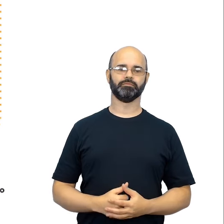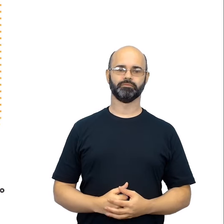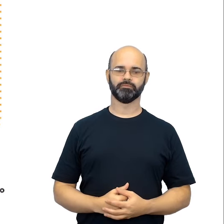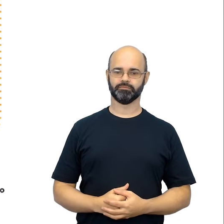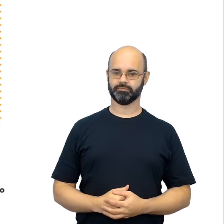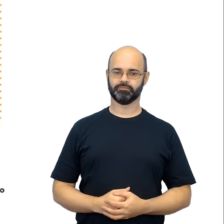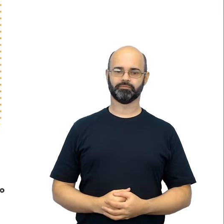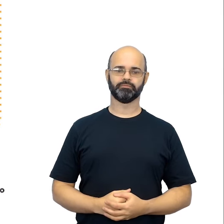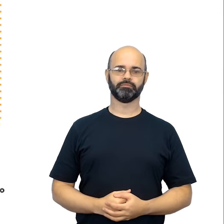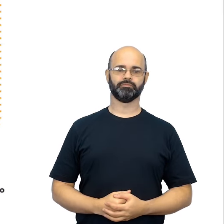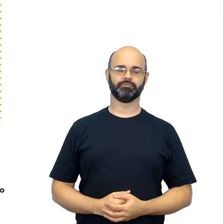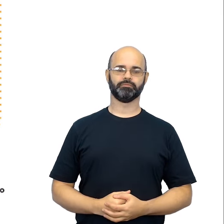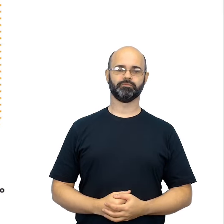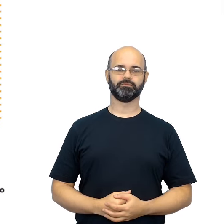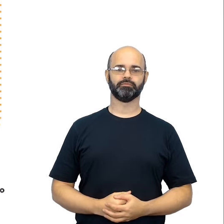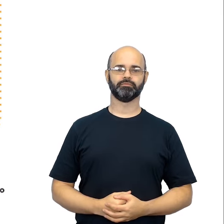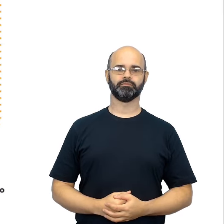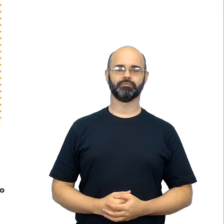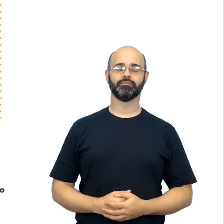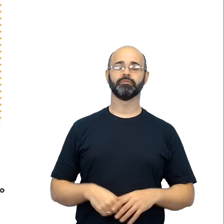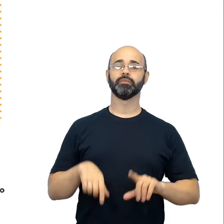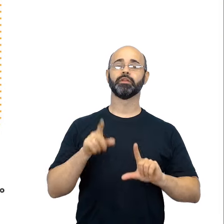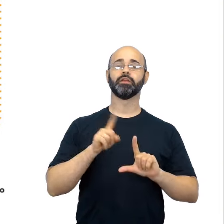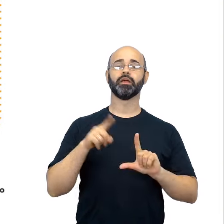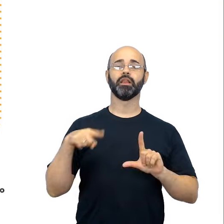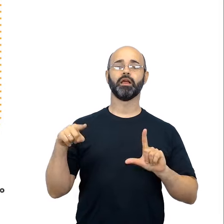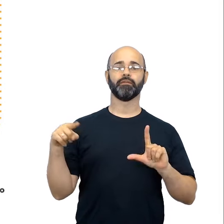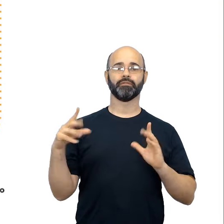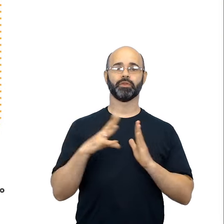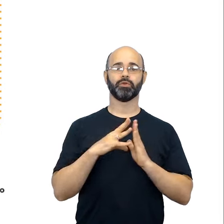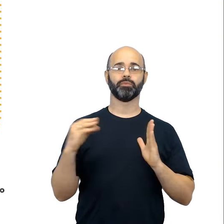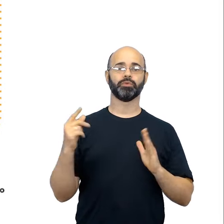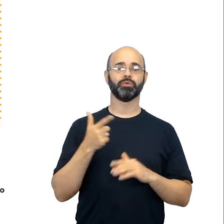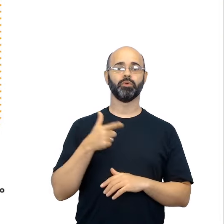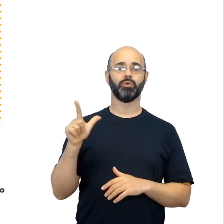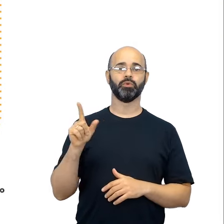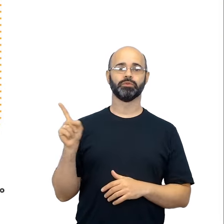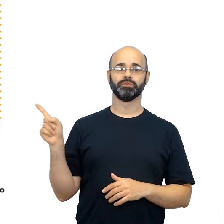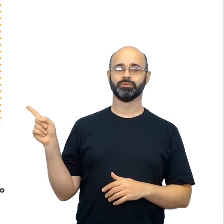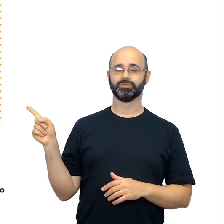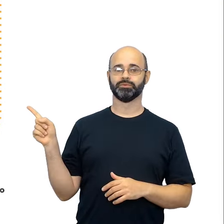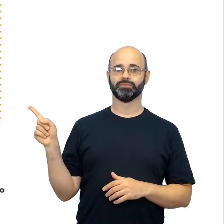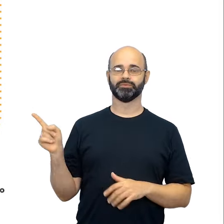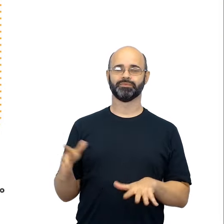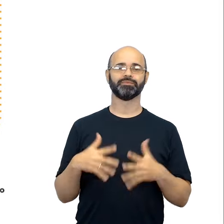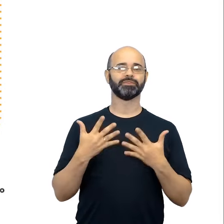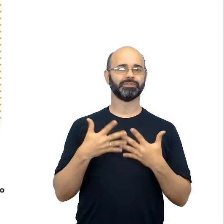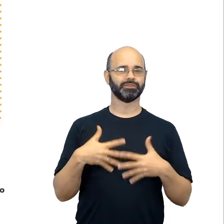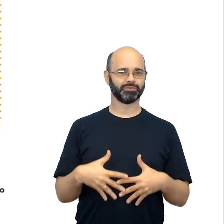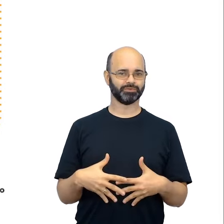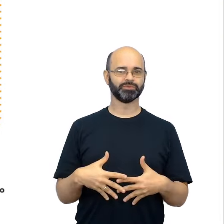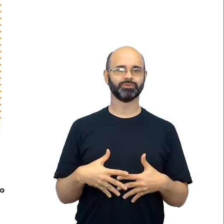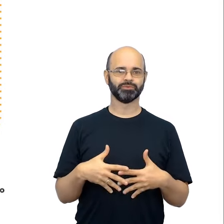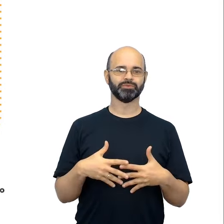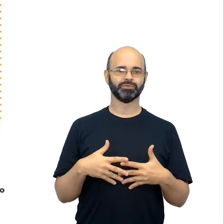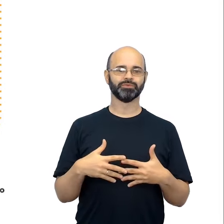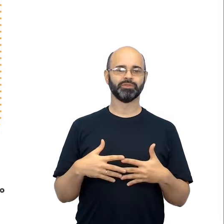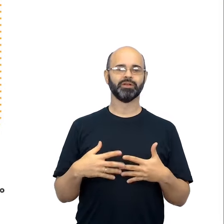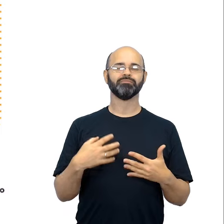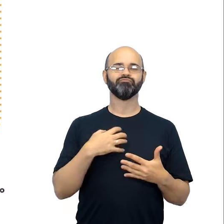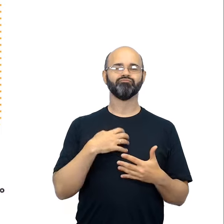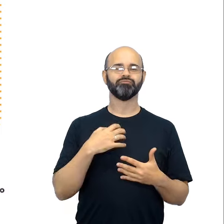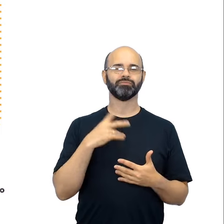Então, olha, outros modelos de gráfico e que também trazem na estrutura os mesmos elementos, mas com um formato